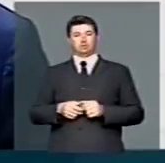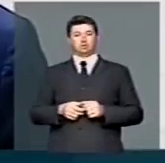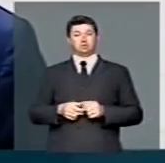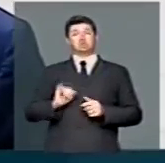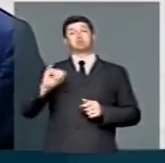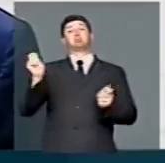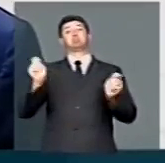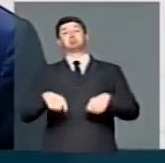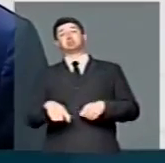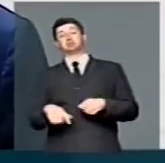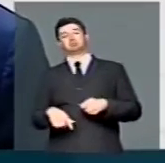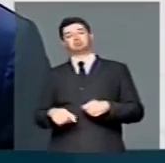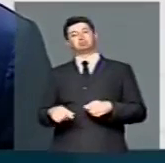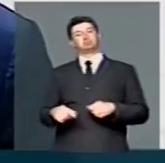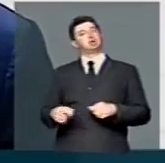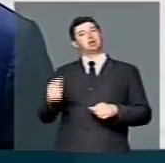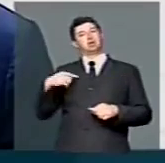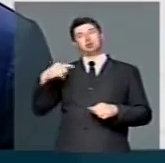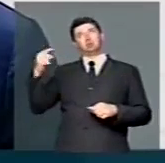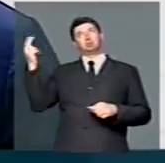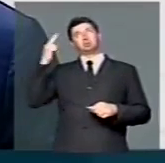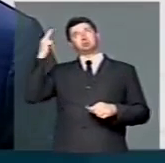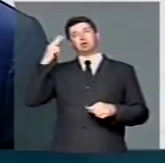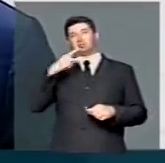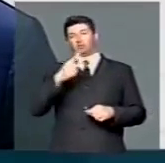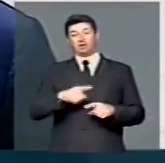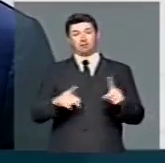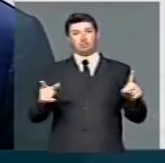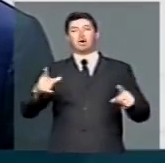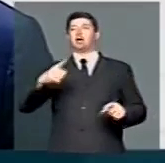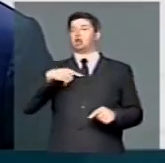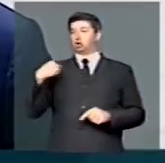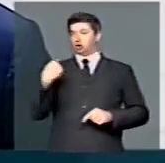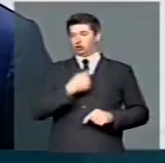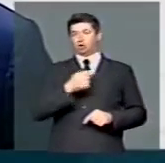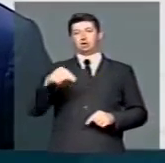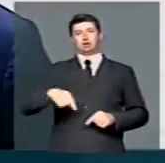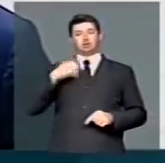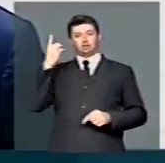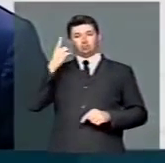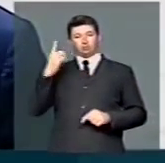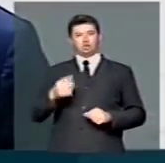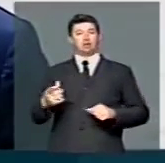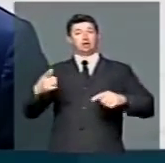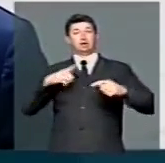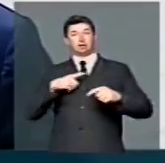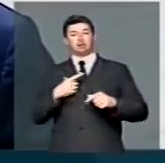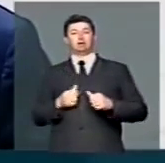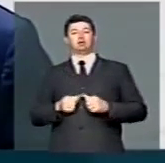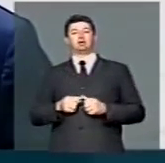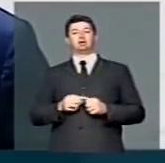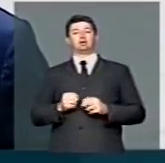será possível, eu não tenho condições de afirmar, mas que há da nossa parte, os parlamentares, a intenção de